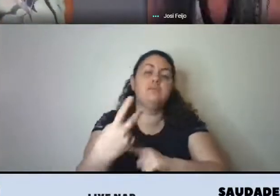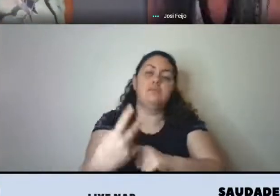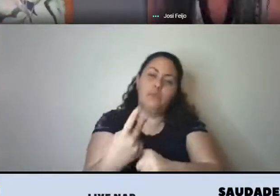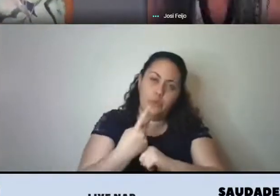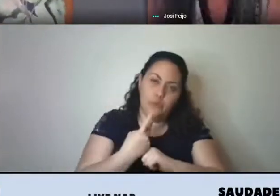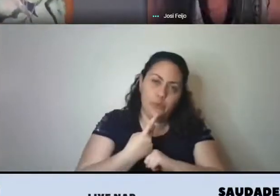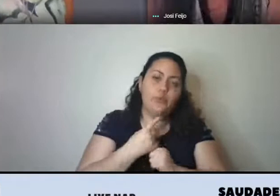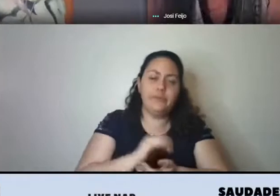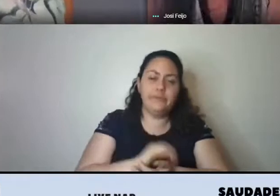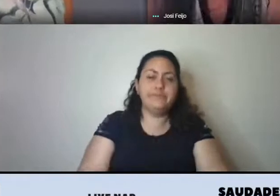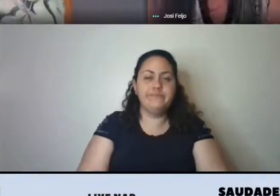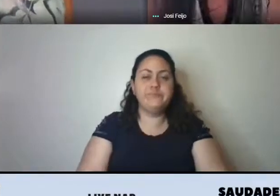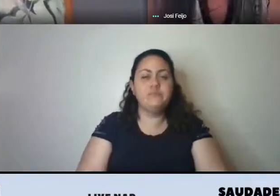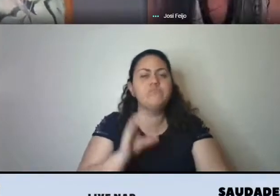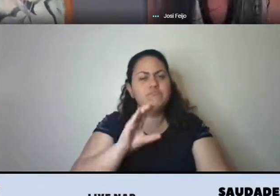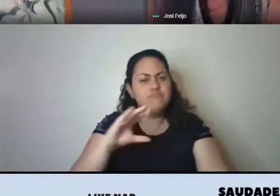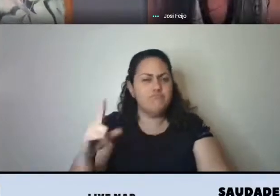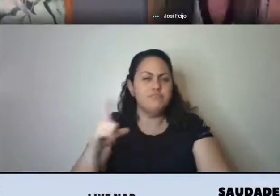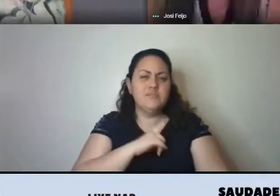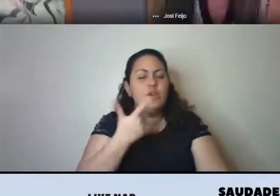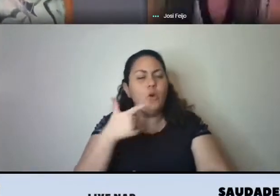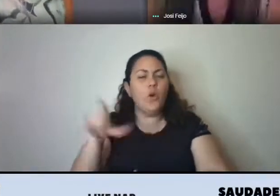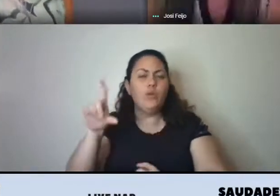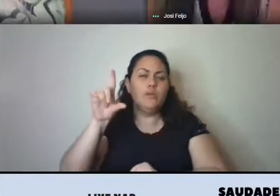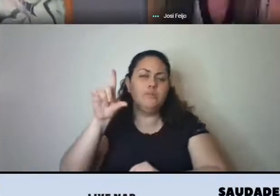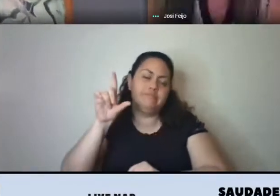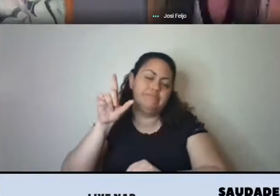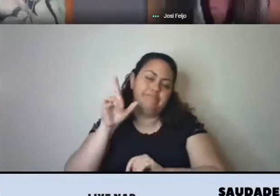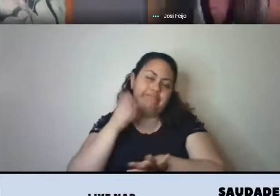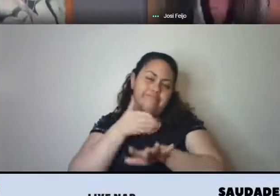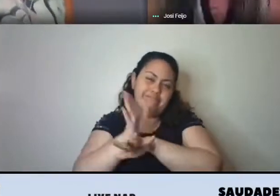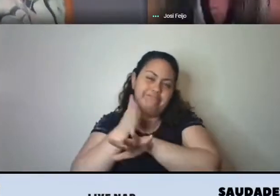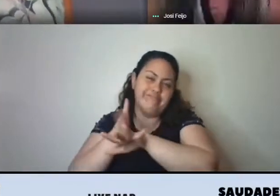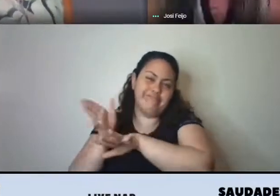existem também outras alternativas que podem ser